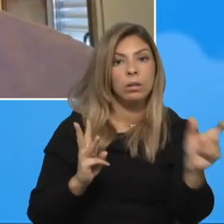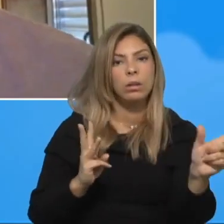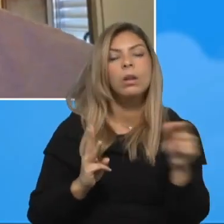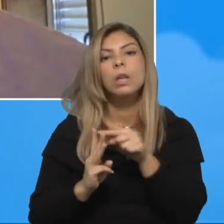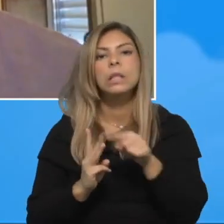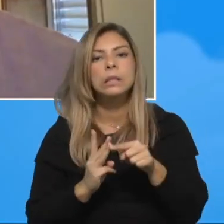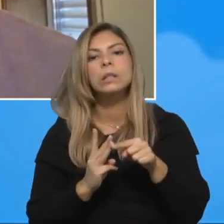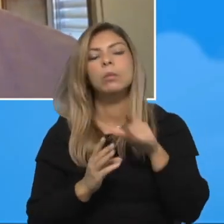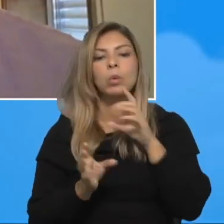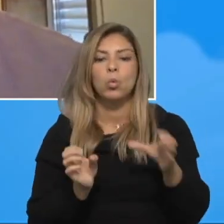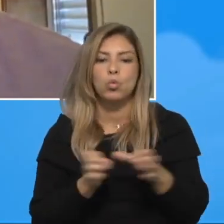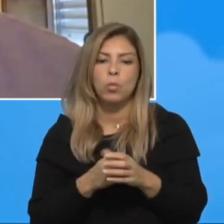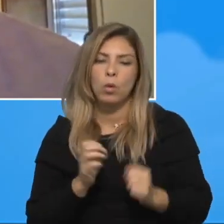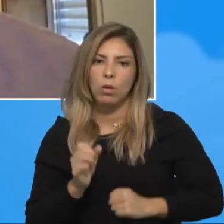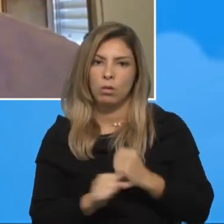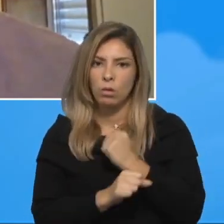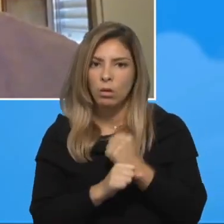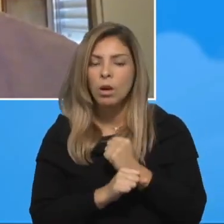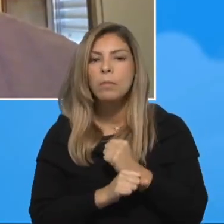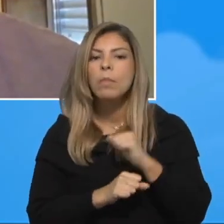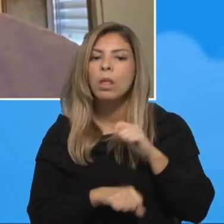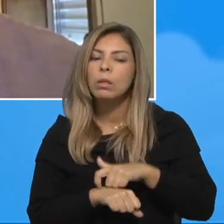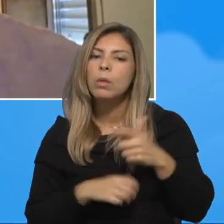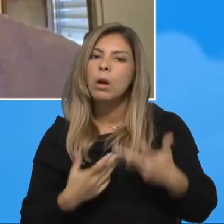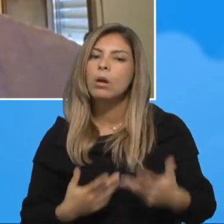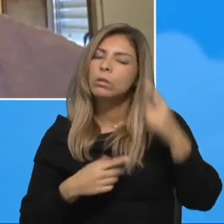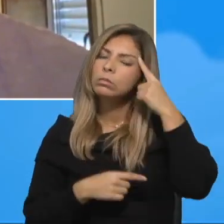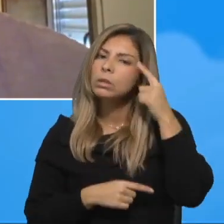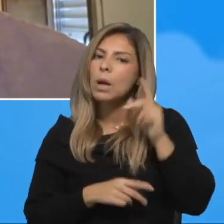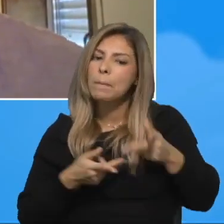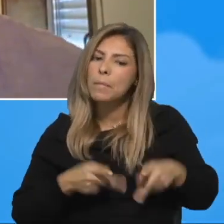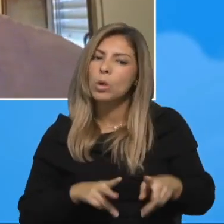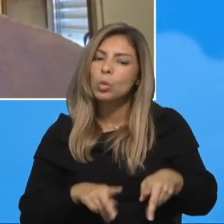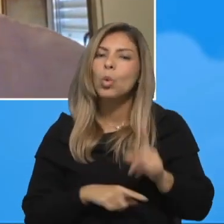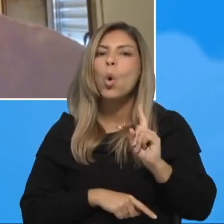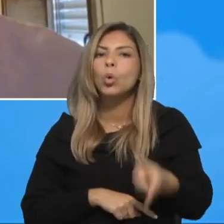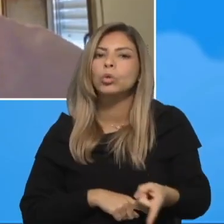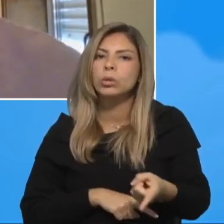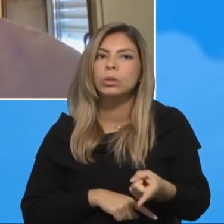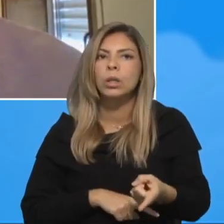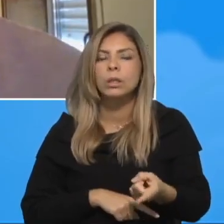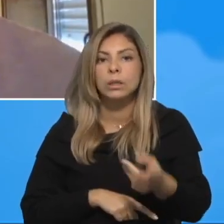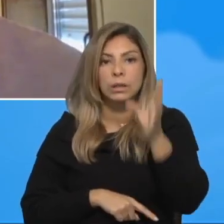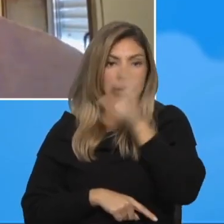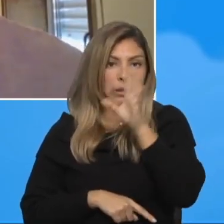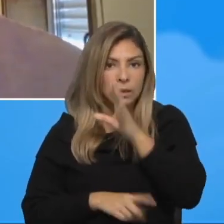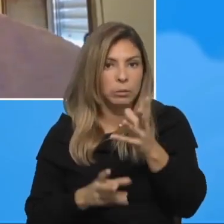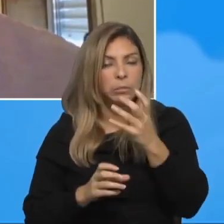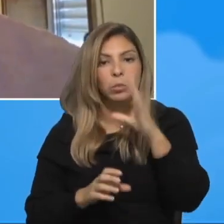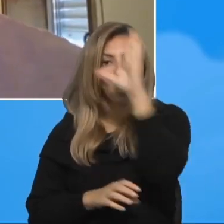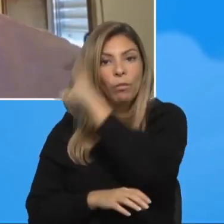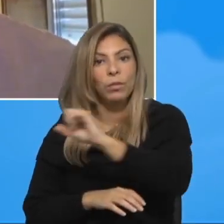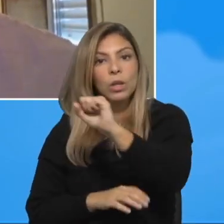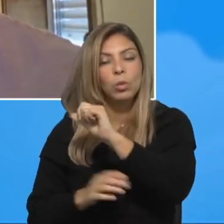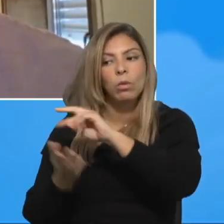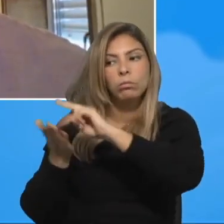Operária Católica. Eu perguntava-lhe qual é a atualidade deste método perante, por exemplo, uma intenção do Governo de